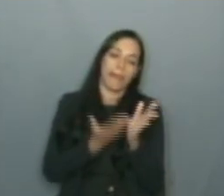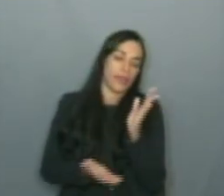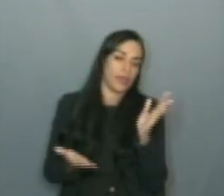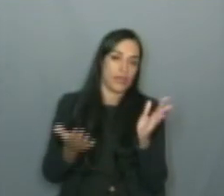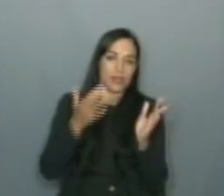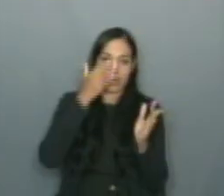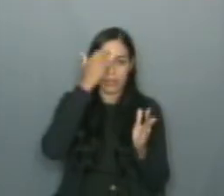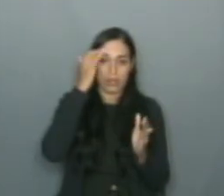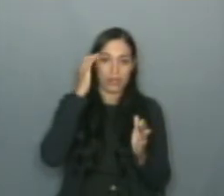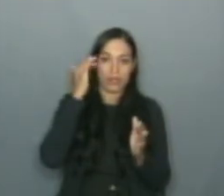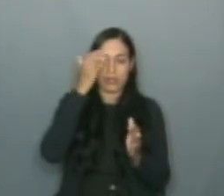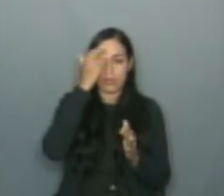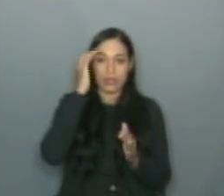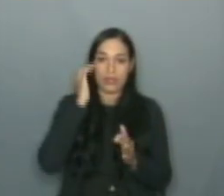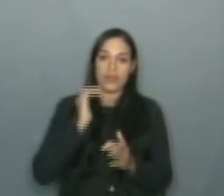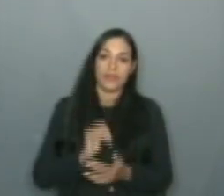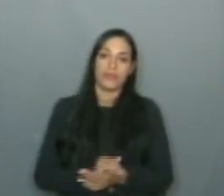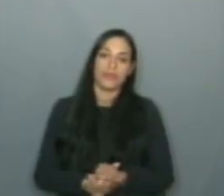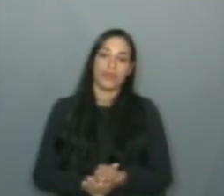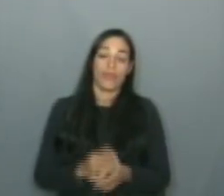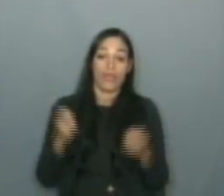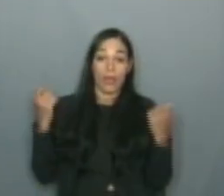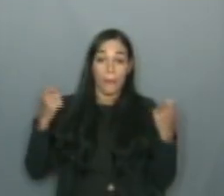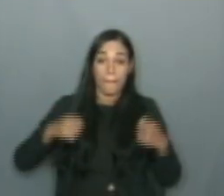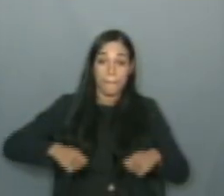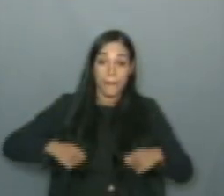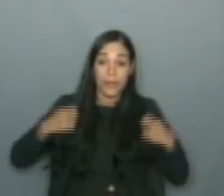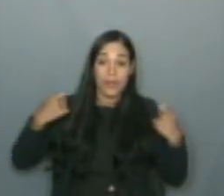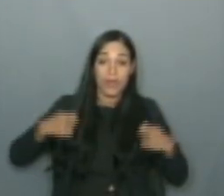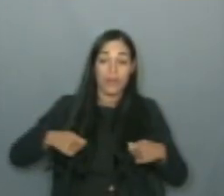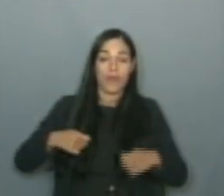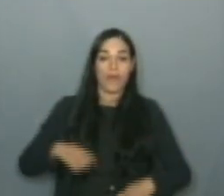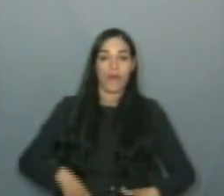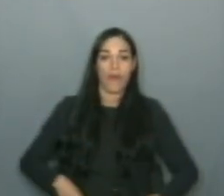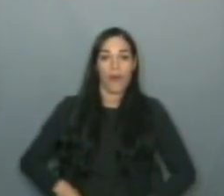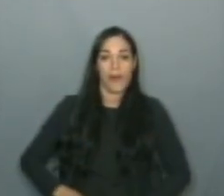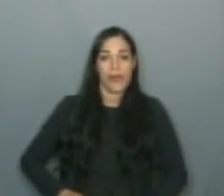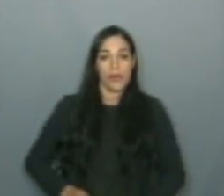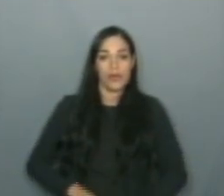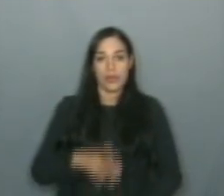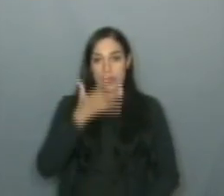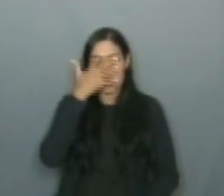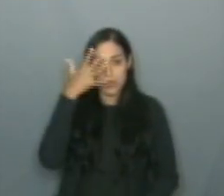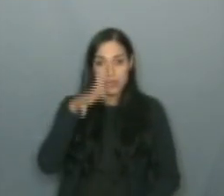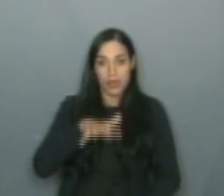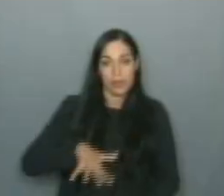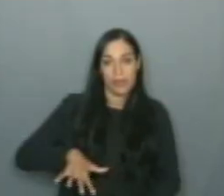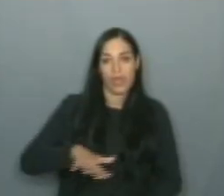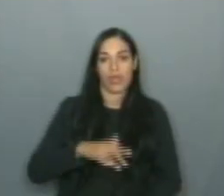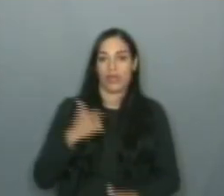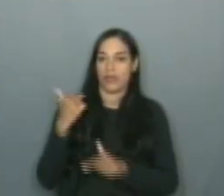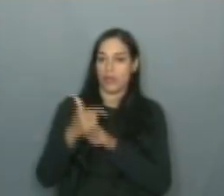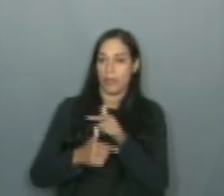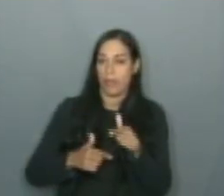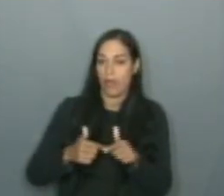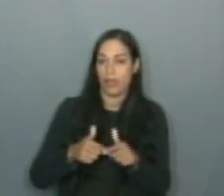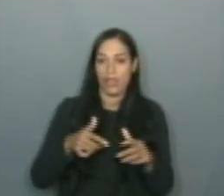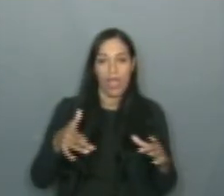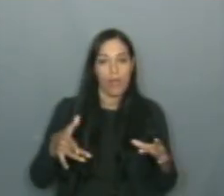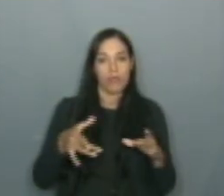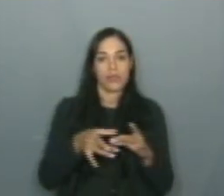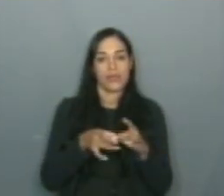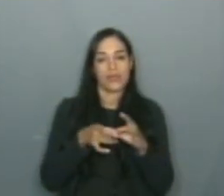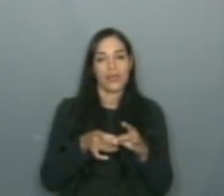Fazendo isso, tem que restituir essas pessoas para o mercado de trabalho, tem que reconstruir o vínculo